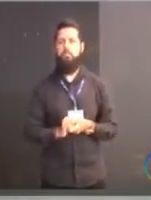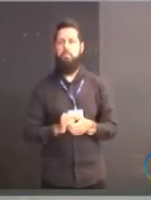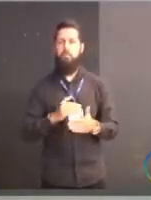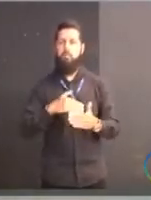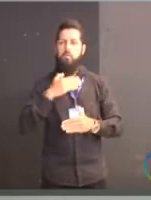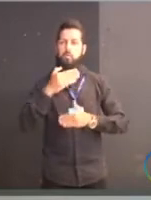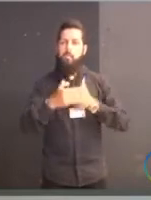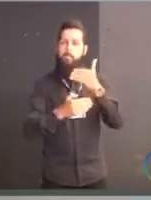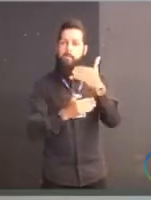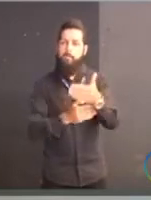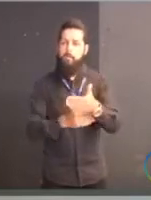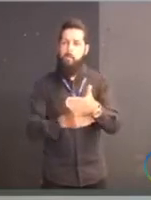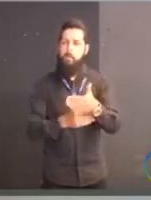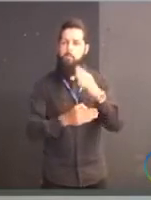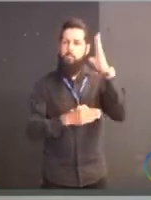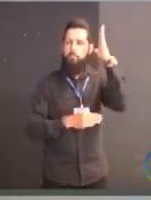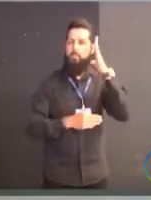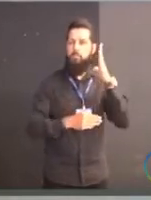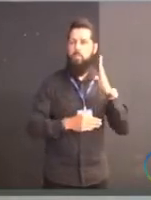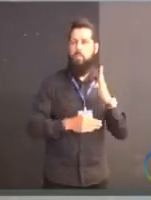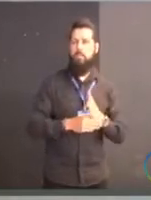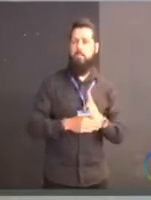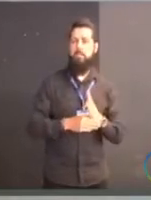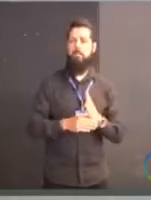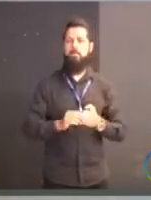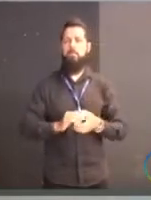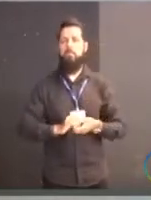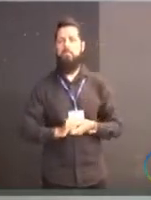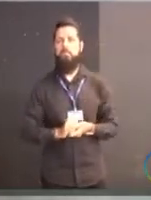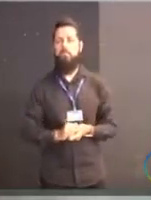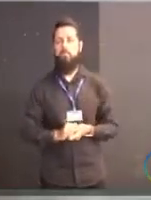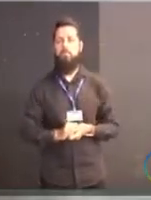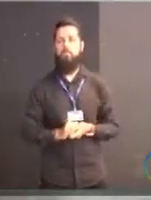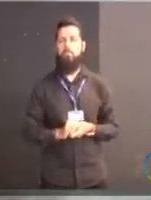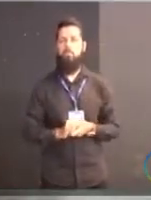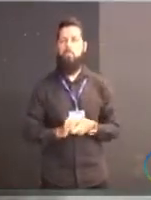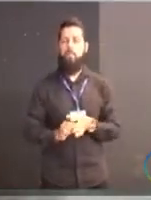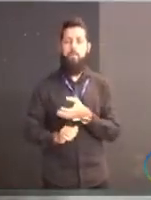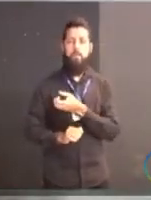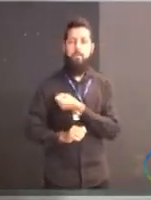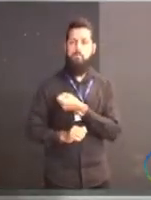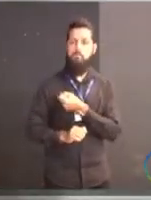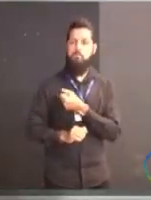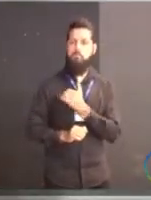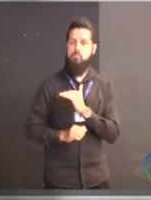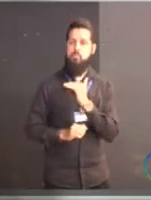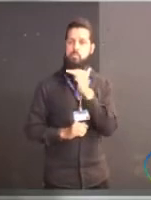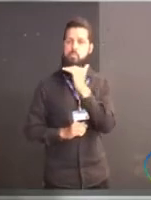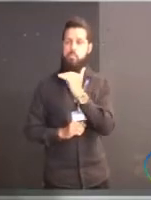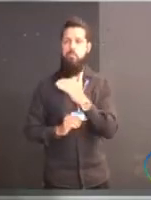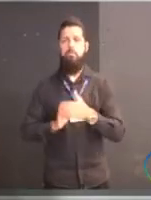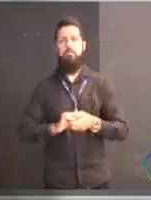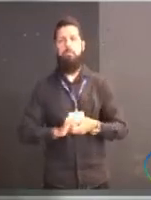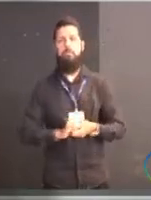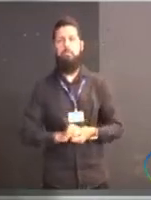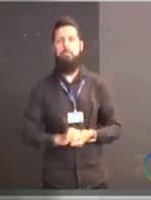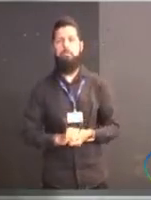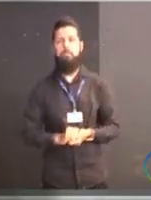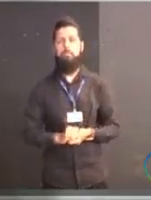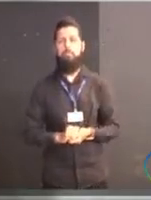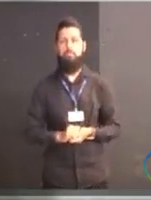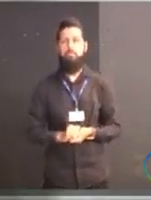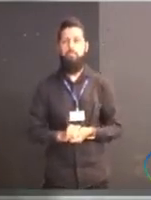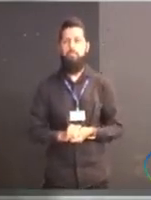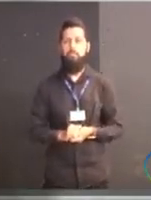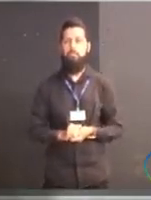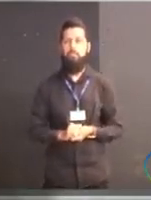brasileiros possam sair de nossa pátria aos grupos para, vivendo de seu próprio trabalho no